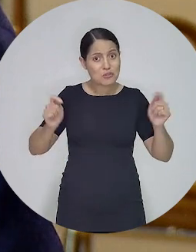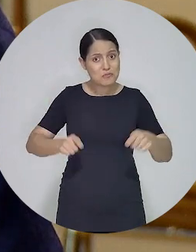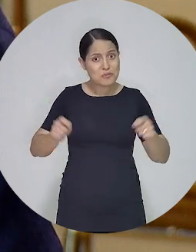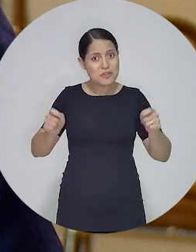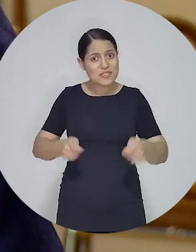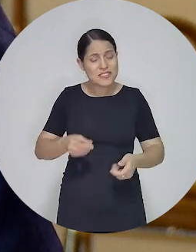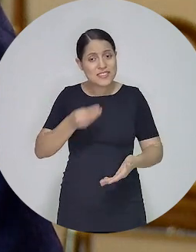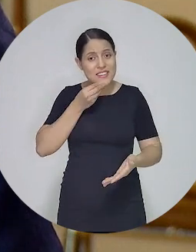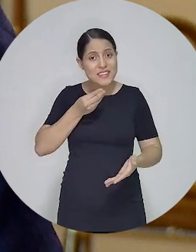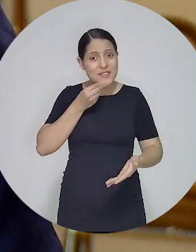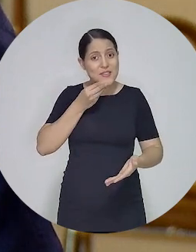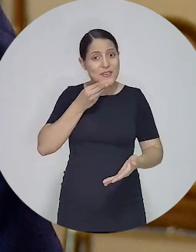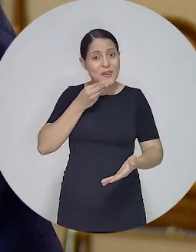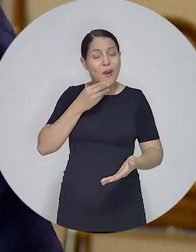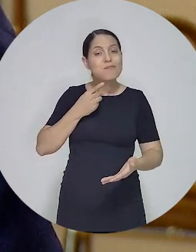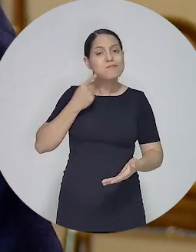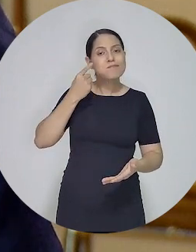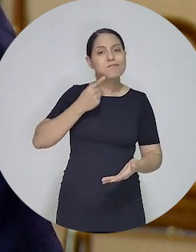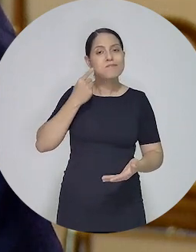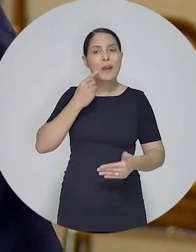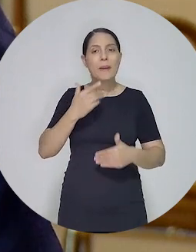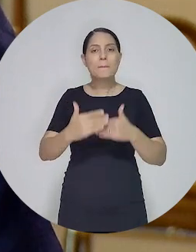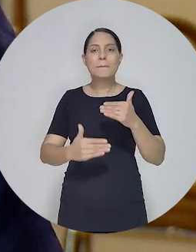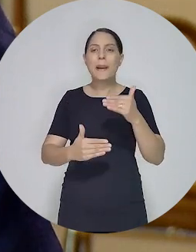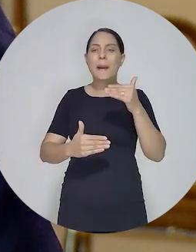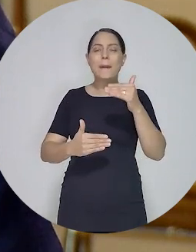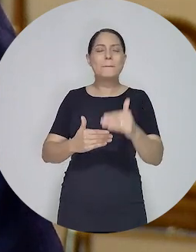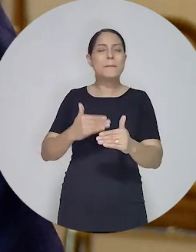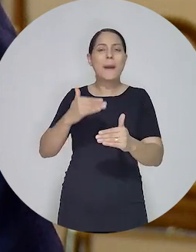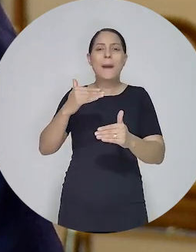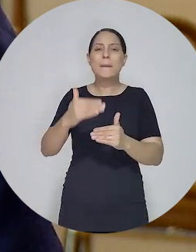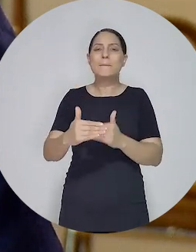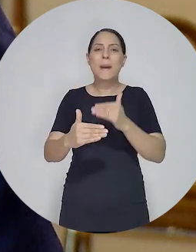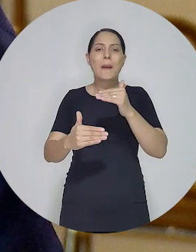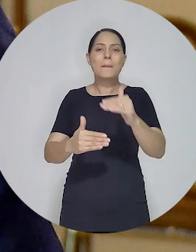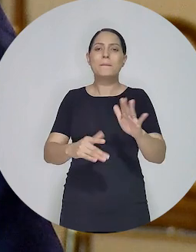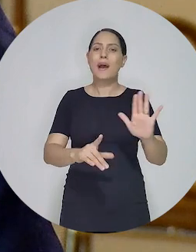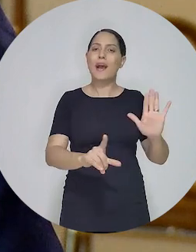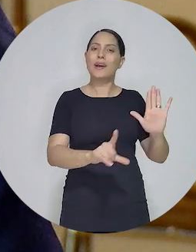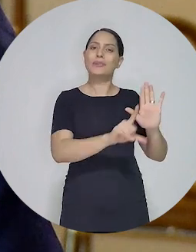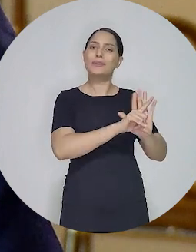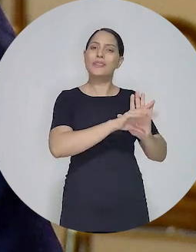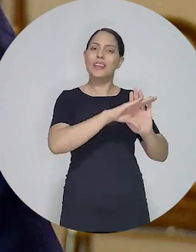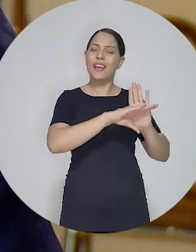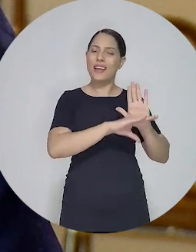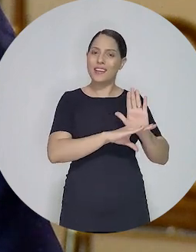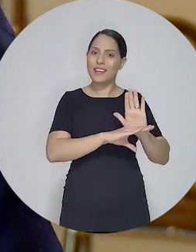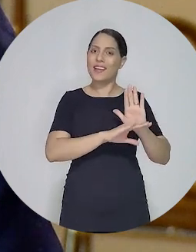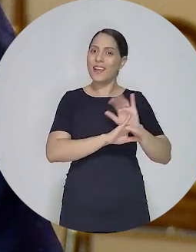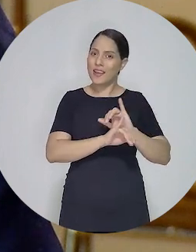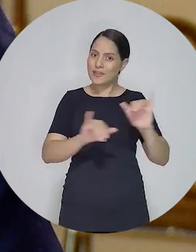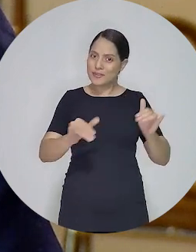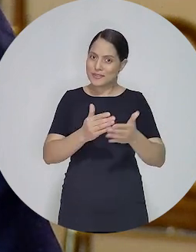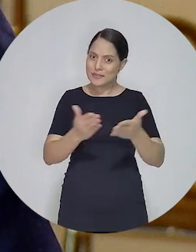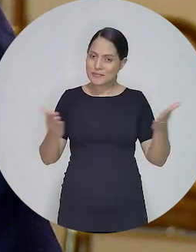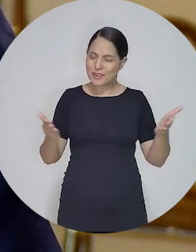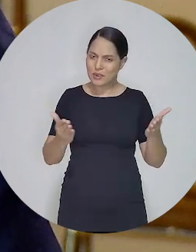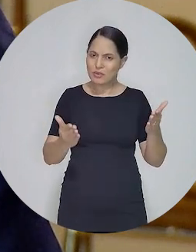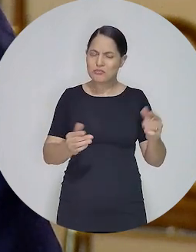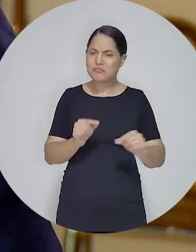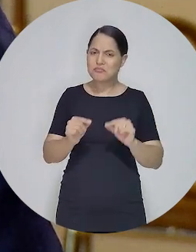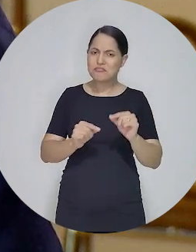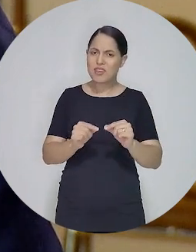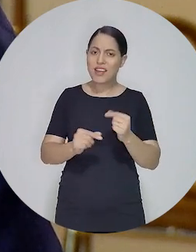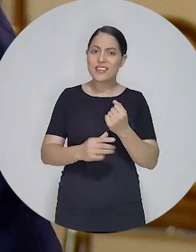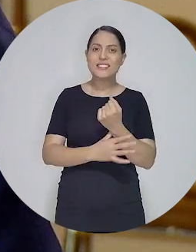e que nós possamos desenvolver e desempenhar a advocacia na plenitude daquilo que a lei nos permite. Eu acho